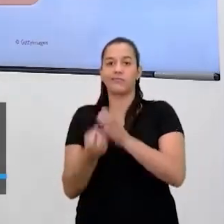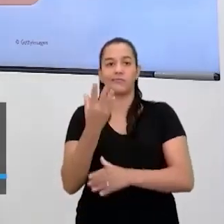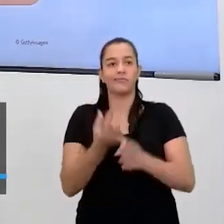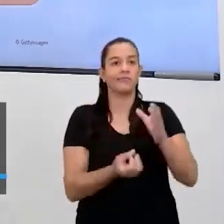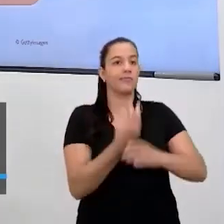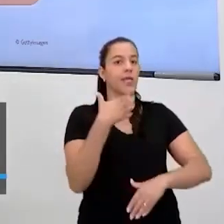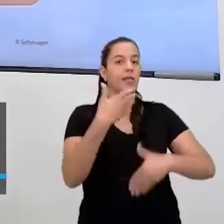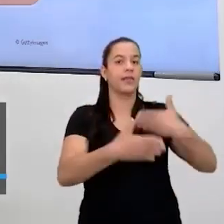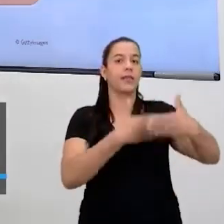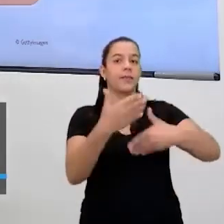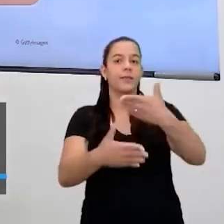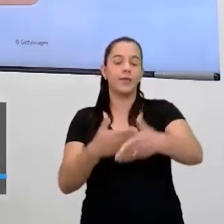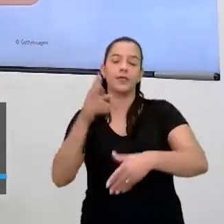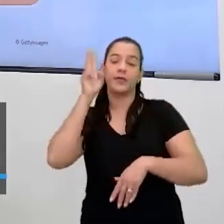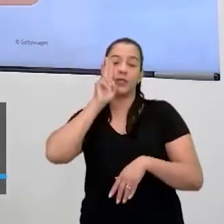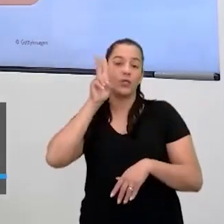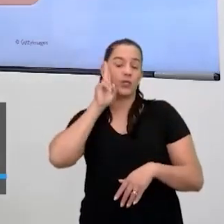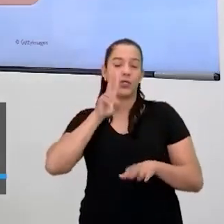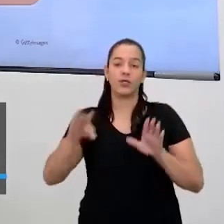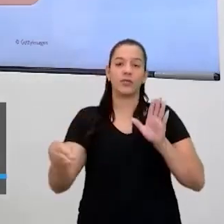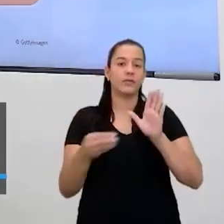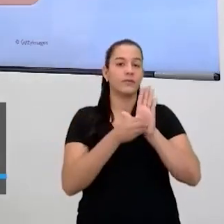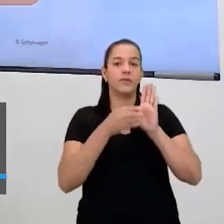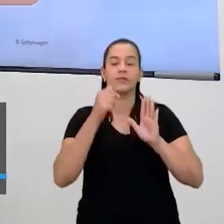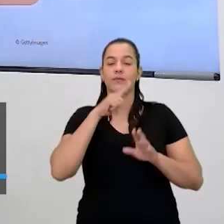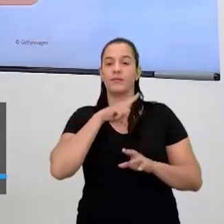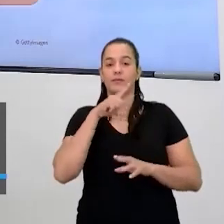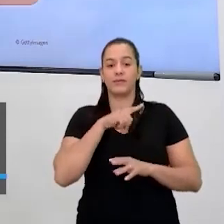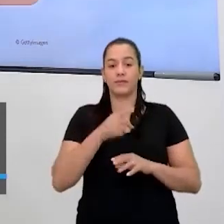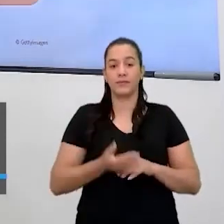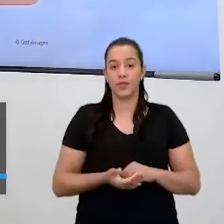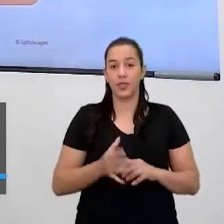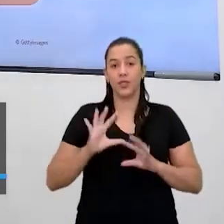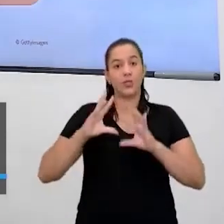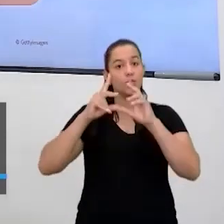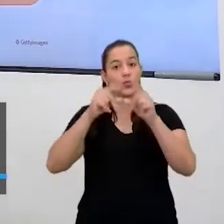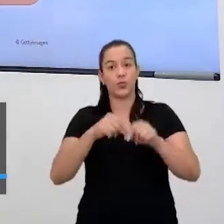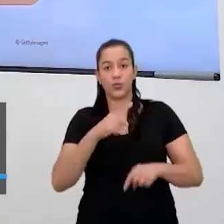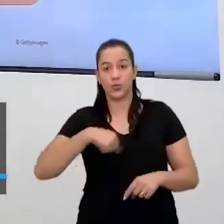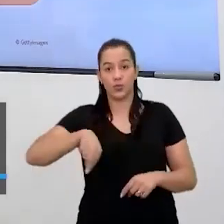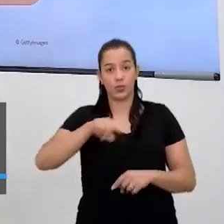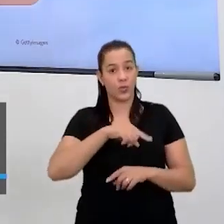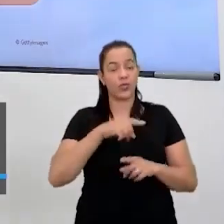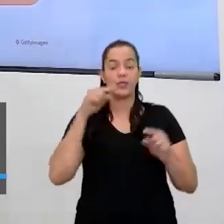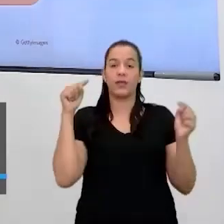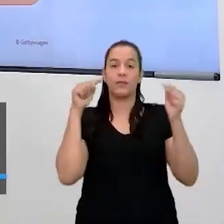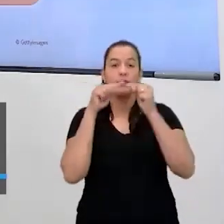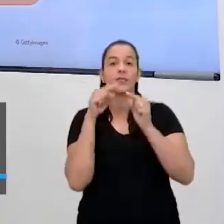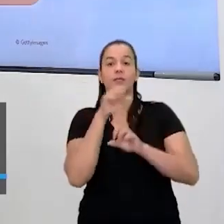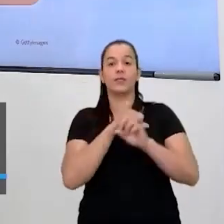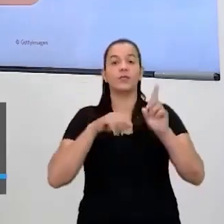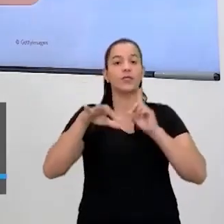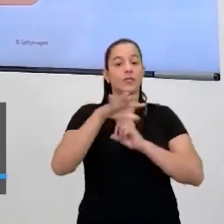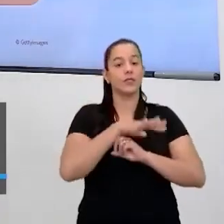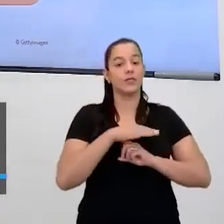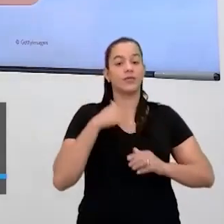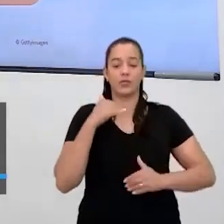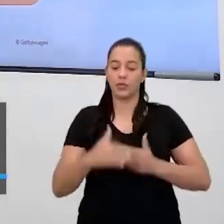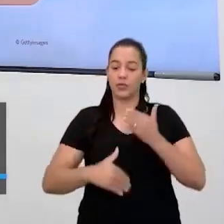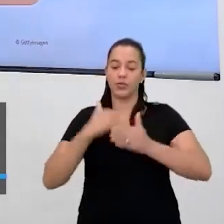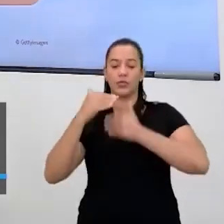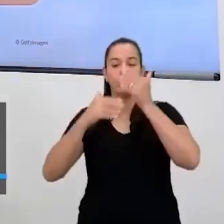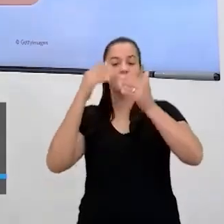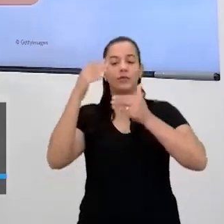humana, ela é uma produção social. Ninguém aqui se desenvolve sendo eremita. Aliás, a gente não consegue nem virar